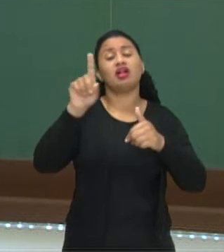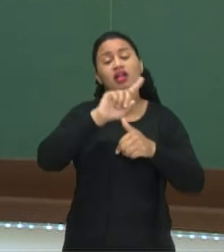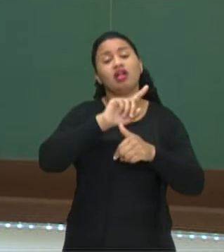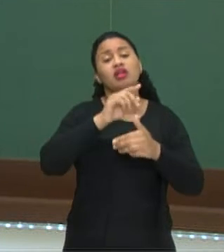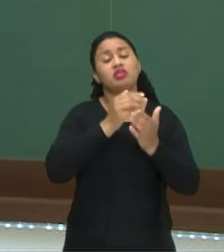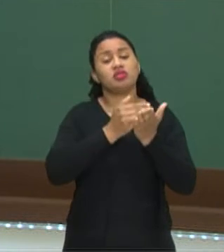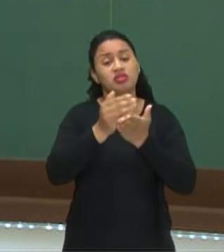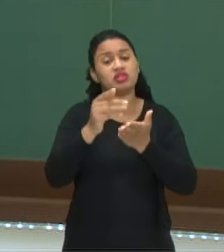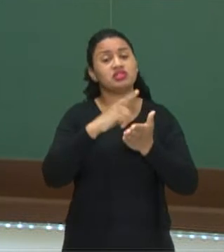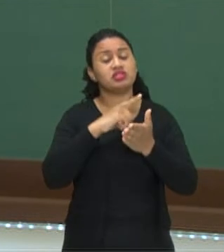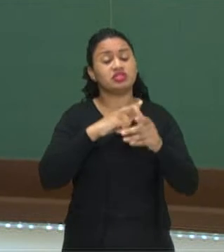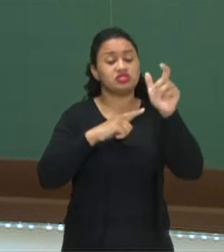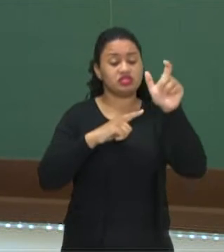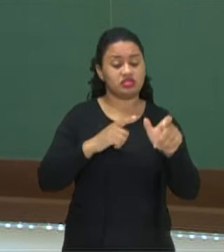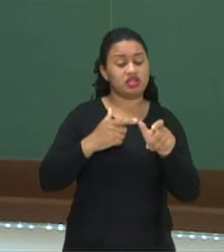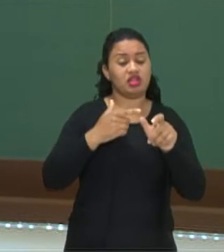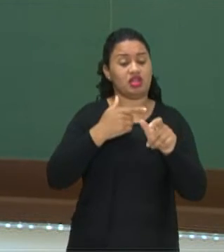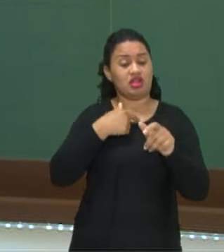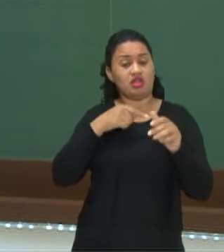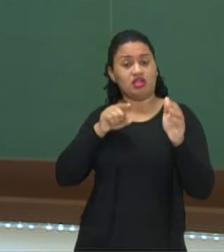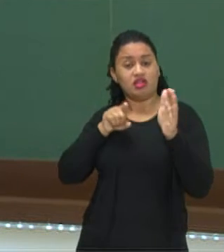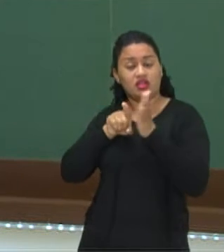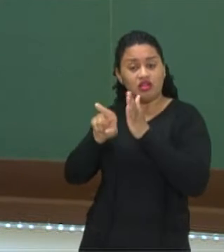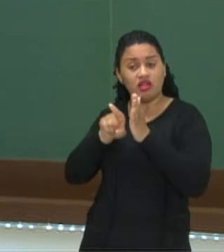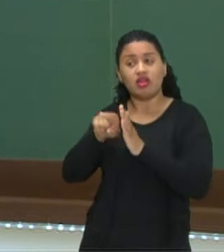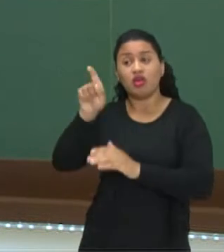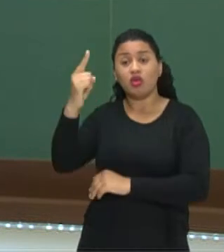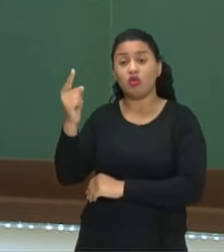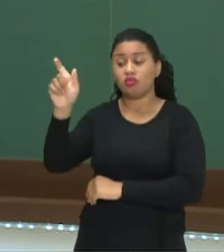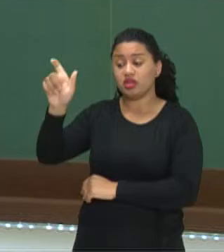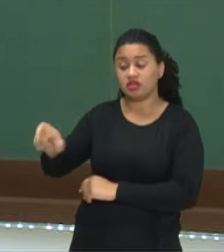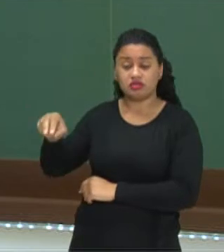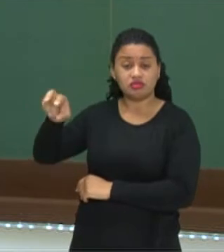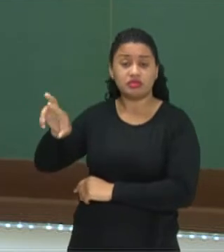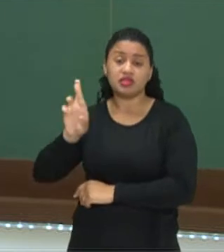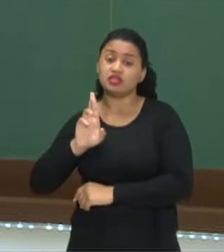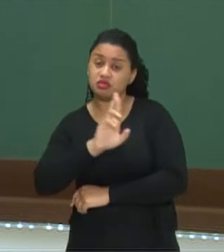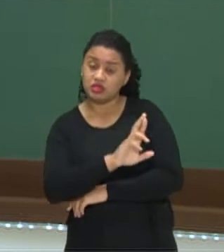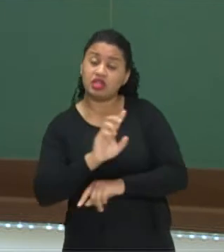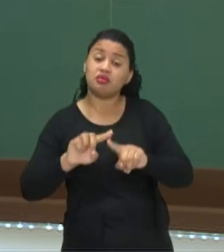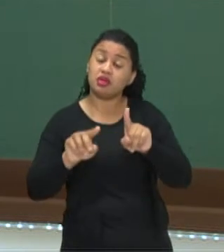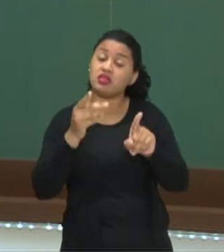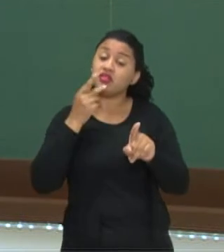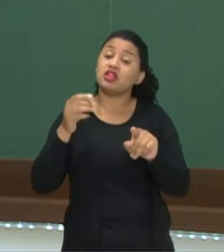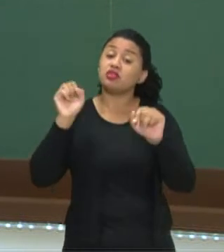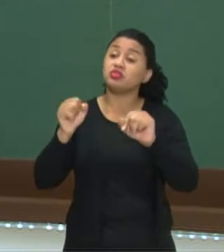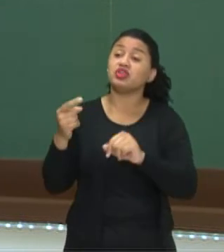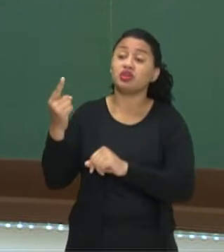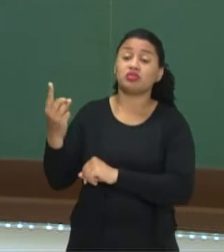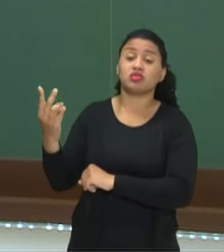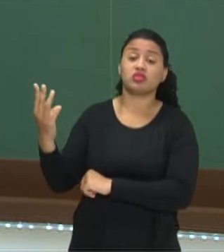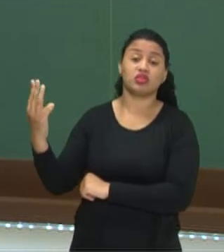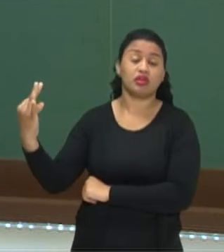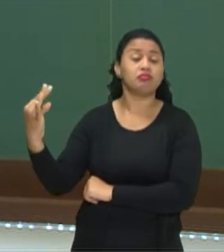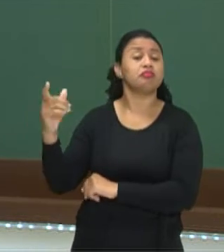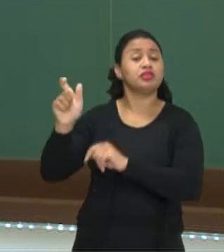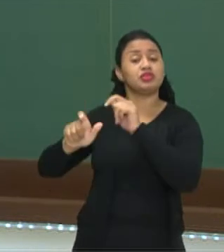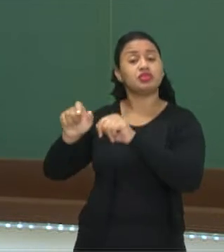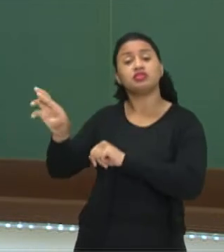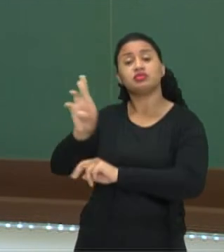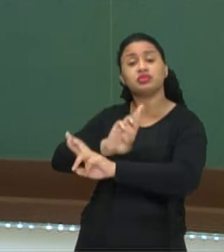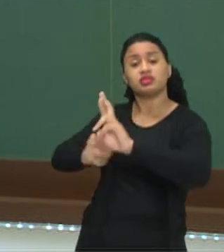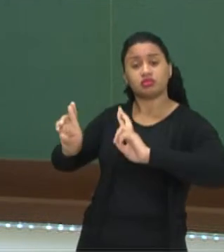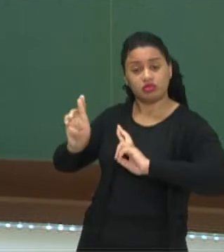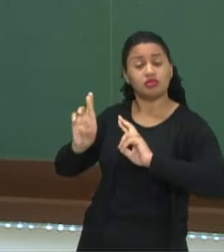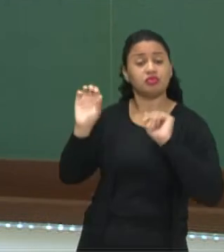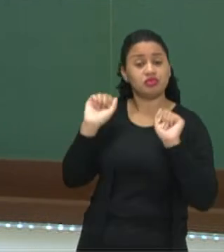nós tínhamos o entrevistador e uma entrevistada só, mas eu falei que poderia ser mais de uma pessoa. Então aqui nós